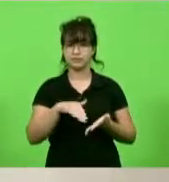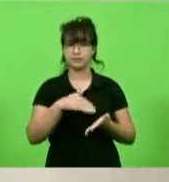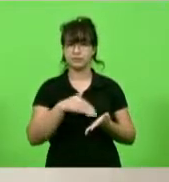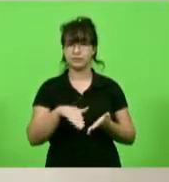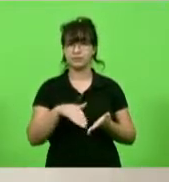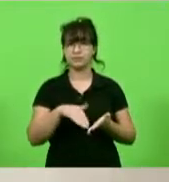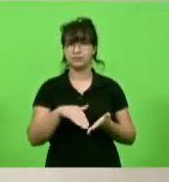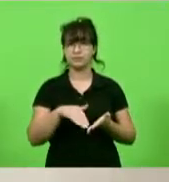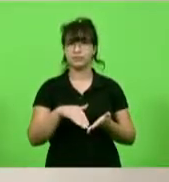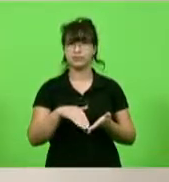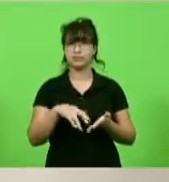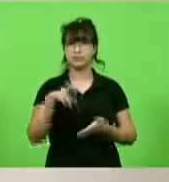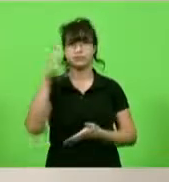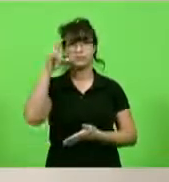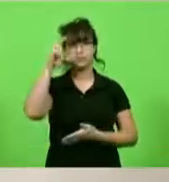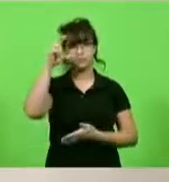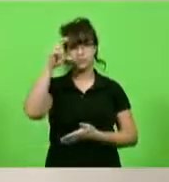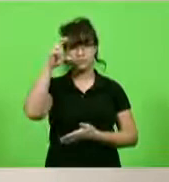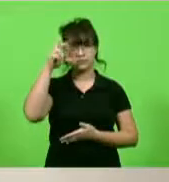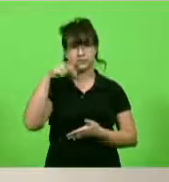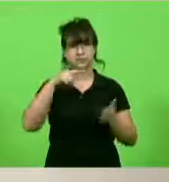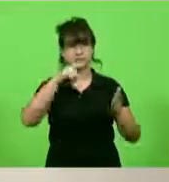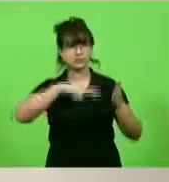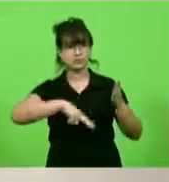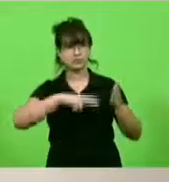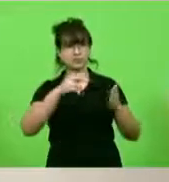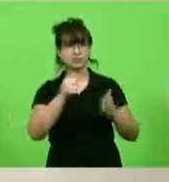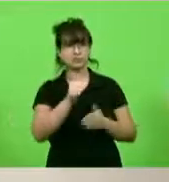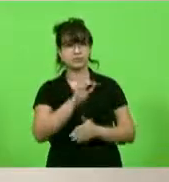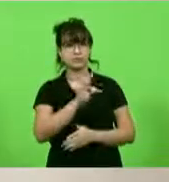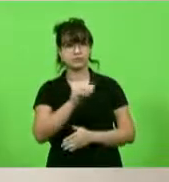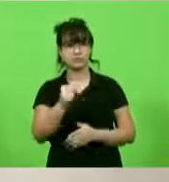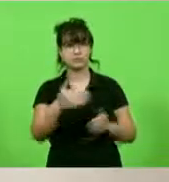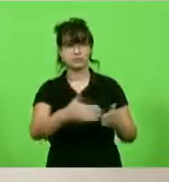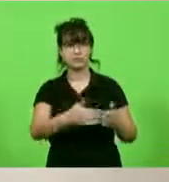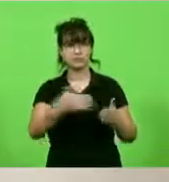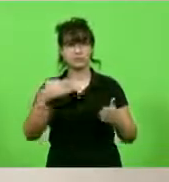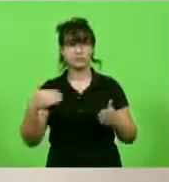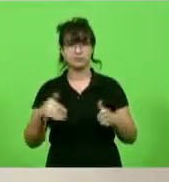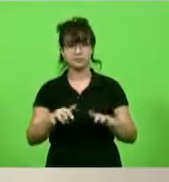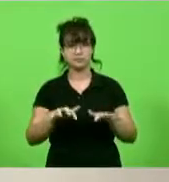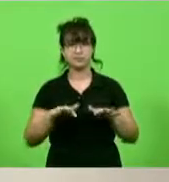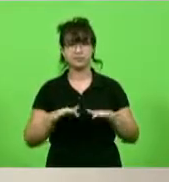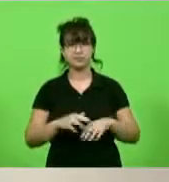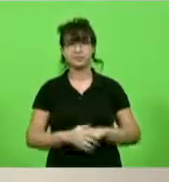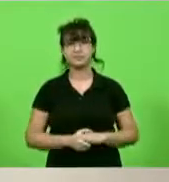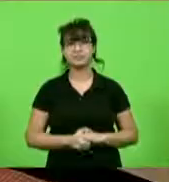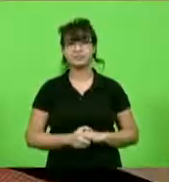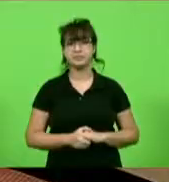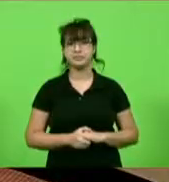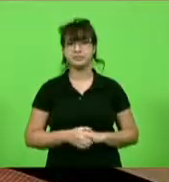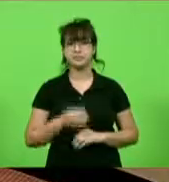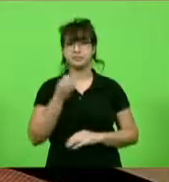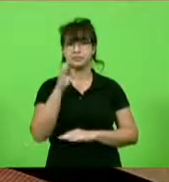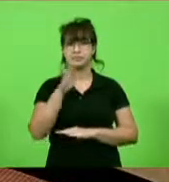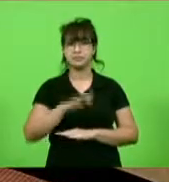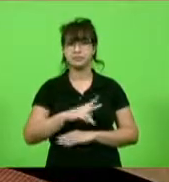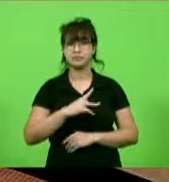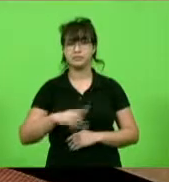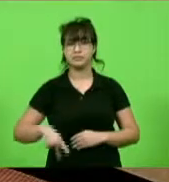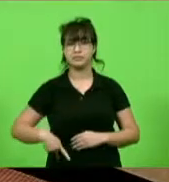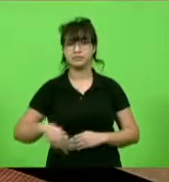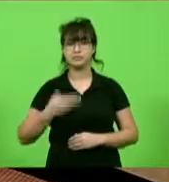Ricardo Alva para que proceda a leitura da sessão anterior. Boa tarde, senhor presidente,